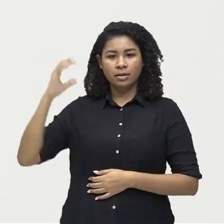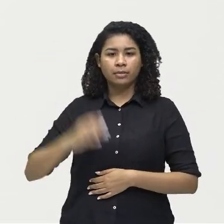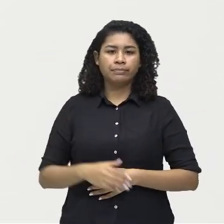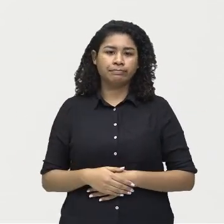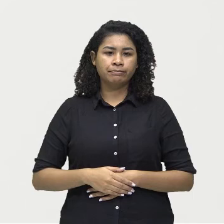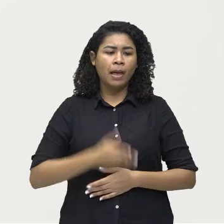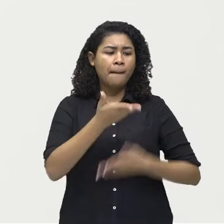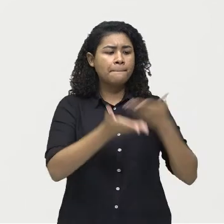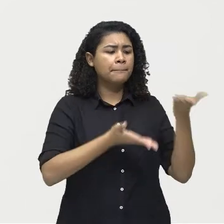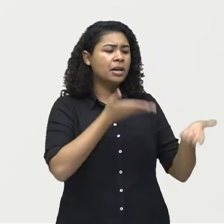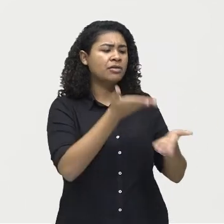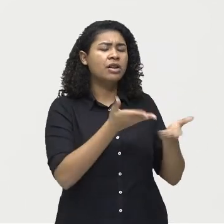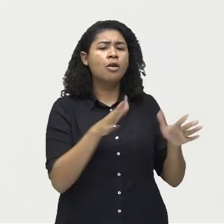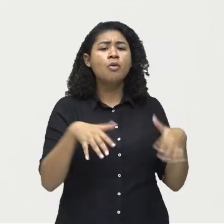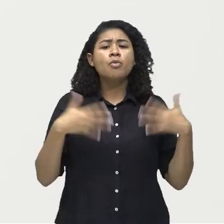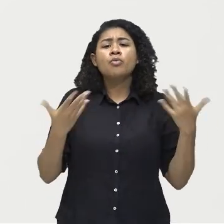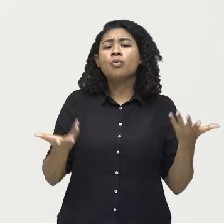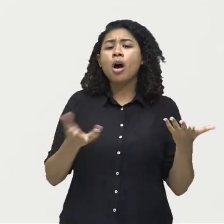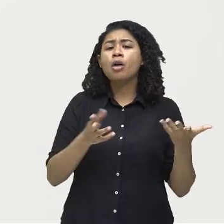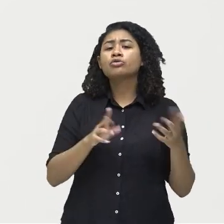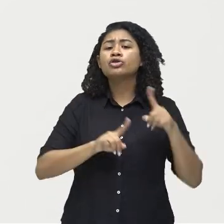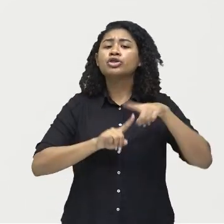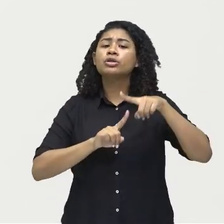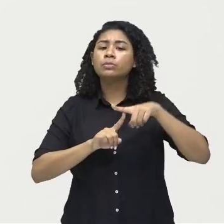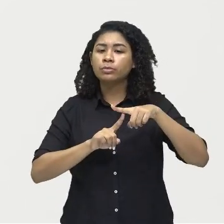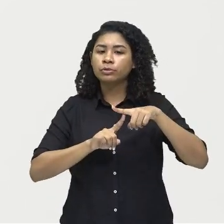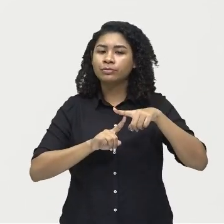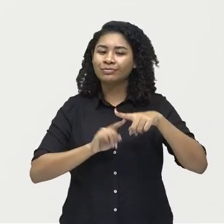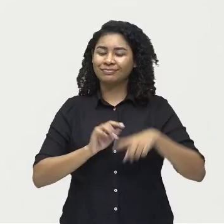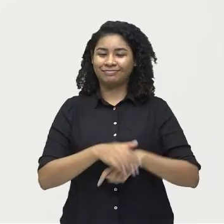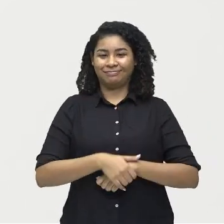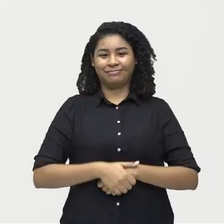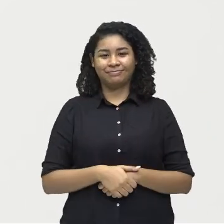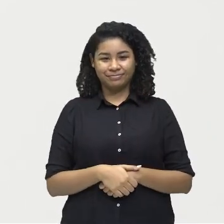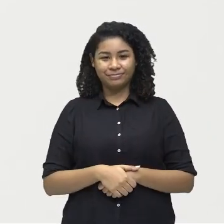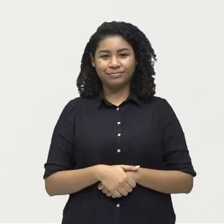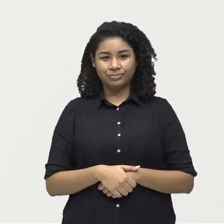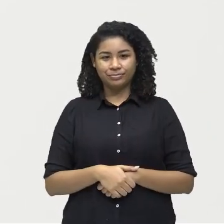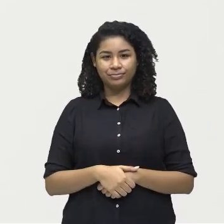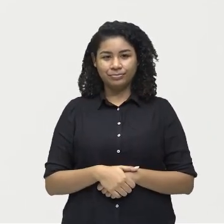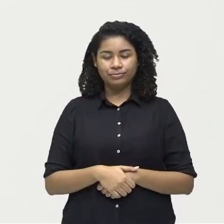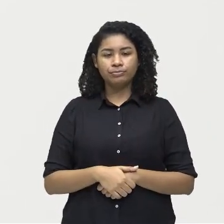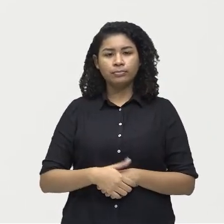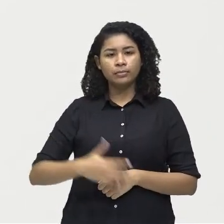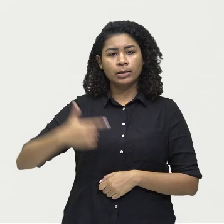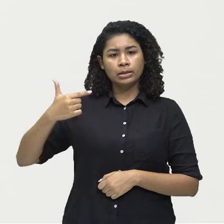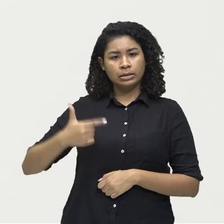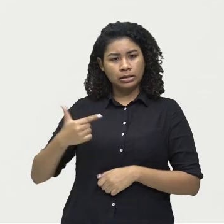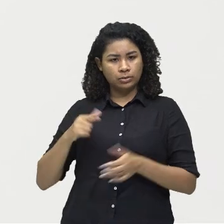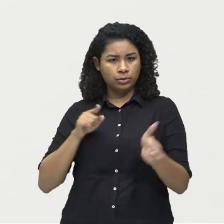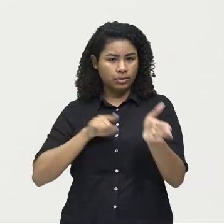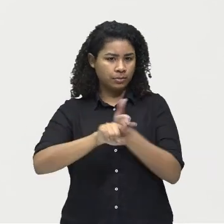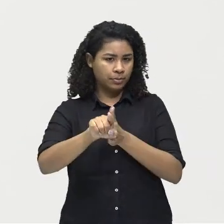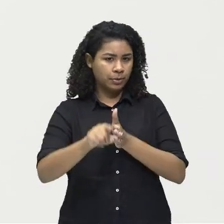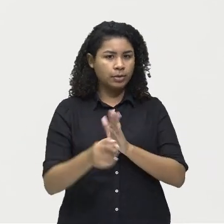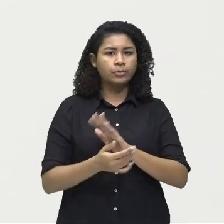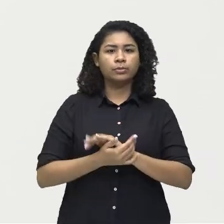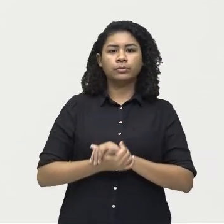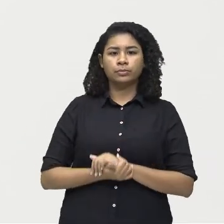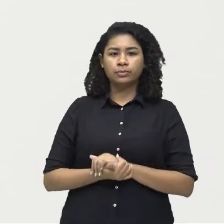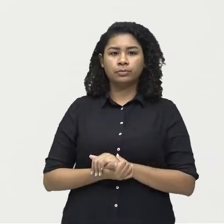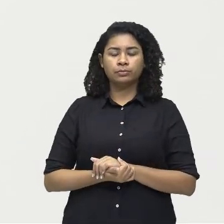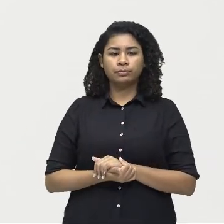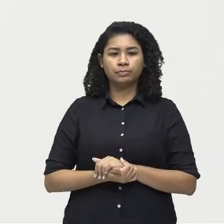tá fácil, tá, gente? Vocês devem matar de cara. Segunda questão fala o seguinte para a gente. É uma questão